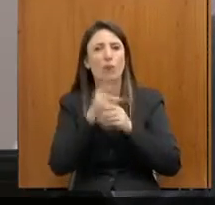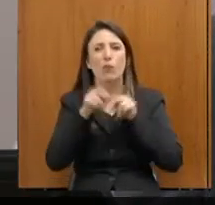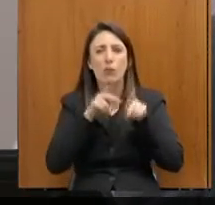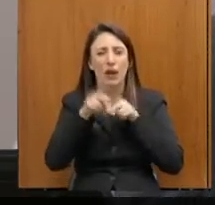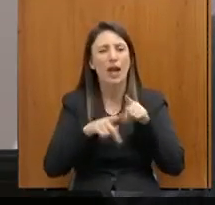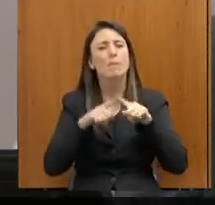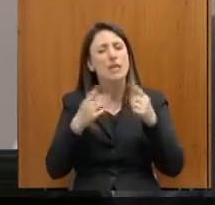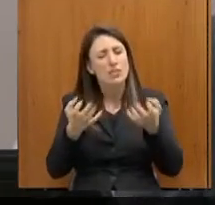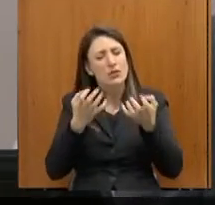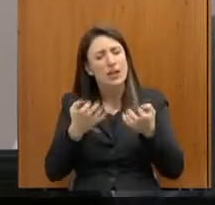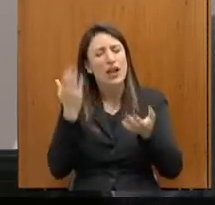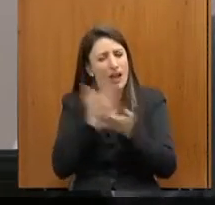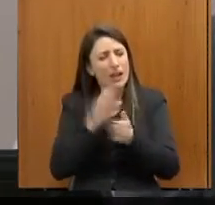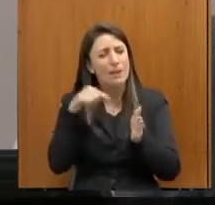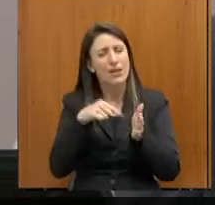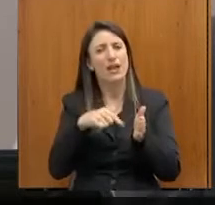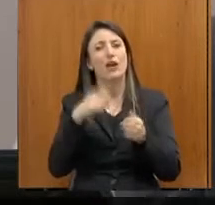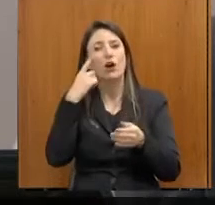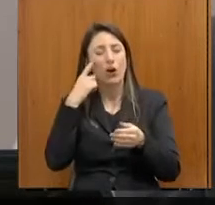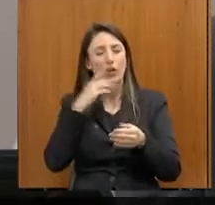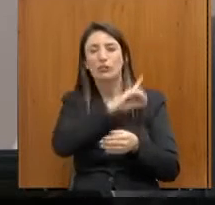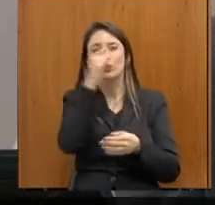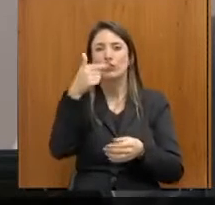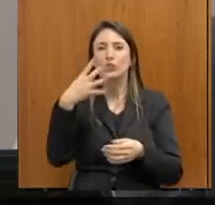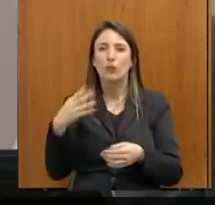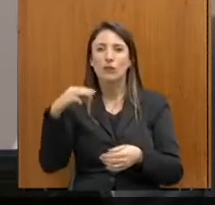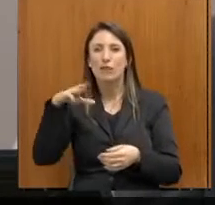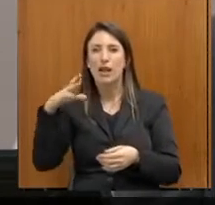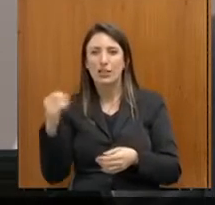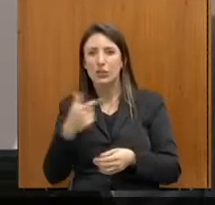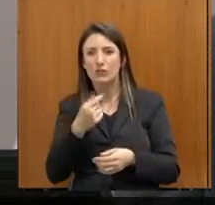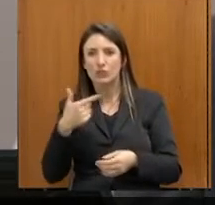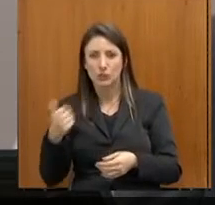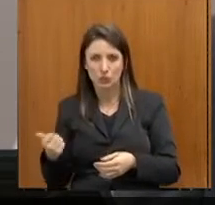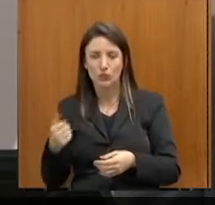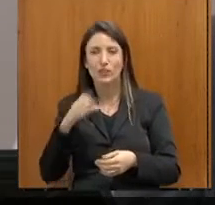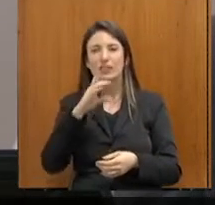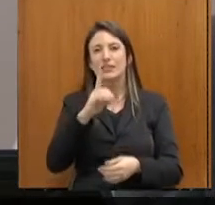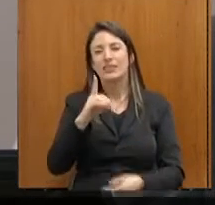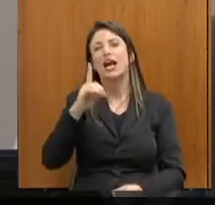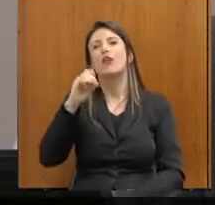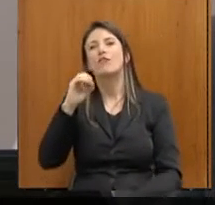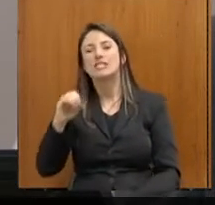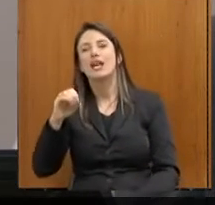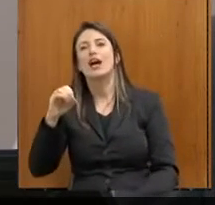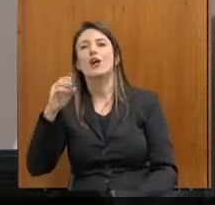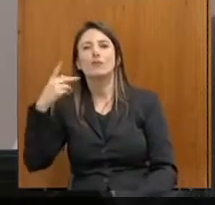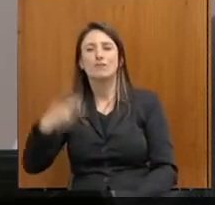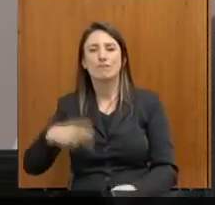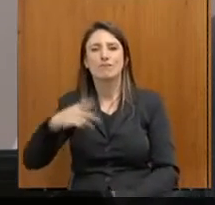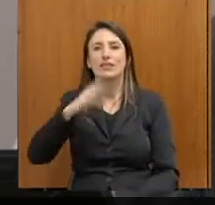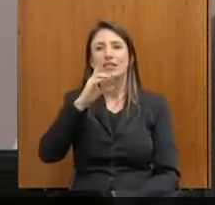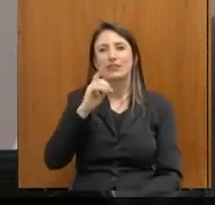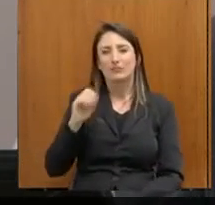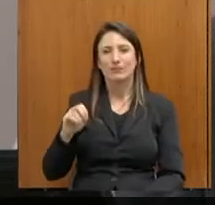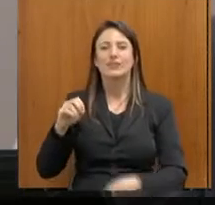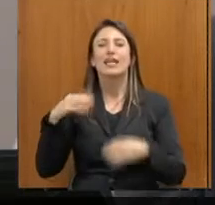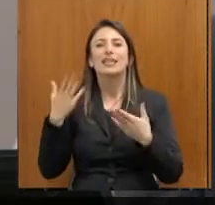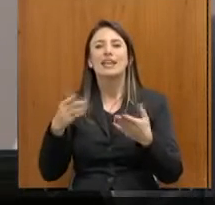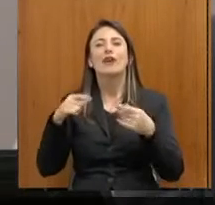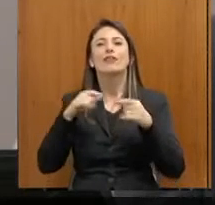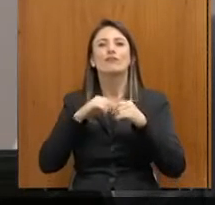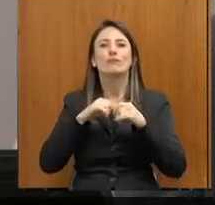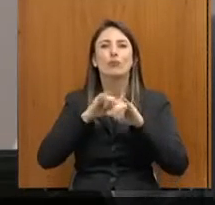de acabar com isso aqui foi publicado no dia 24 de Março 2020 no Diário Oficial do Estado de MG a contratação do CSA